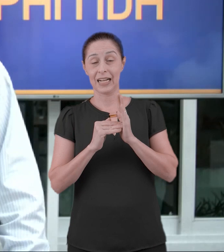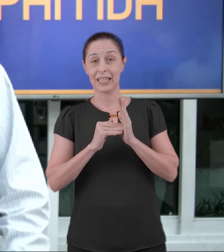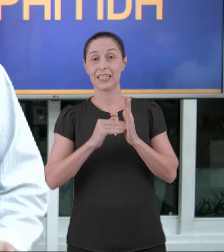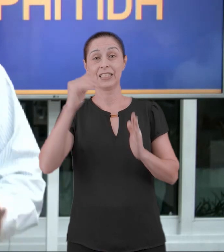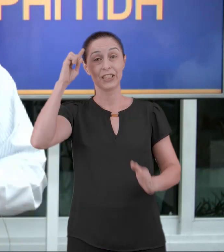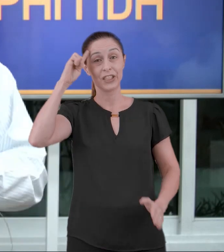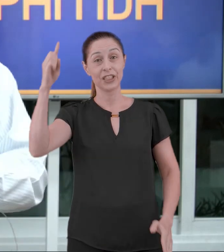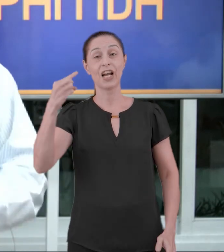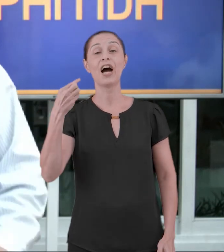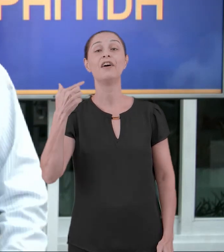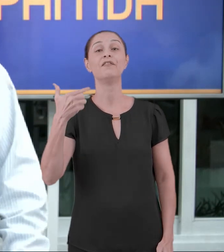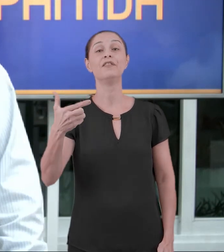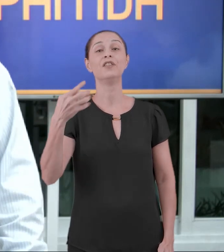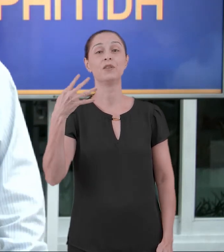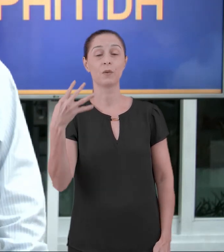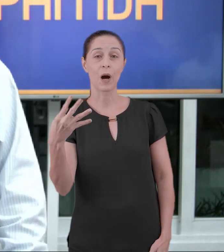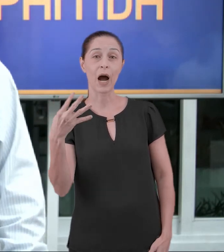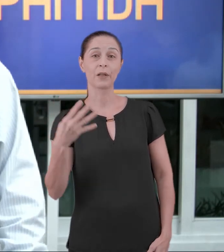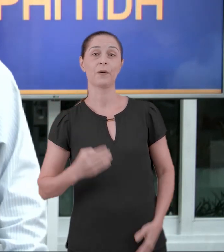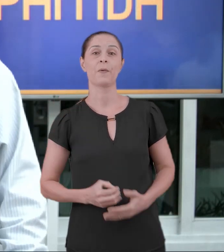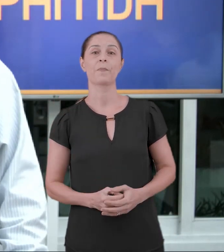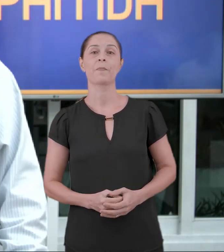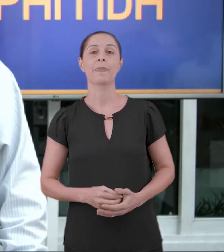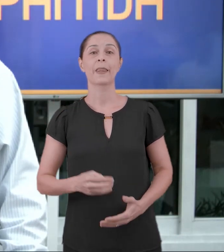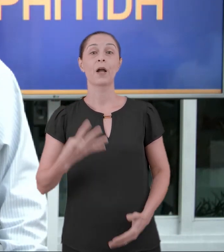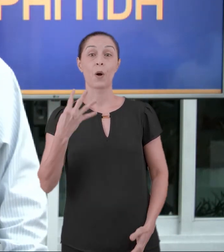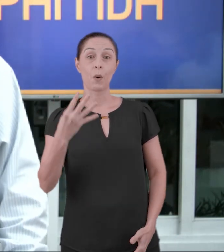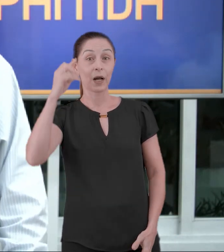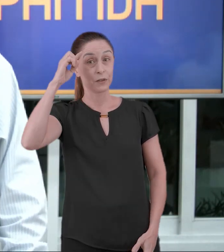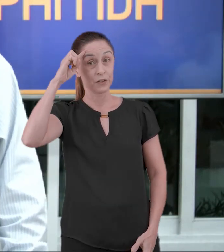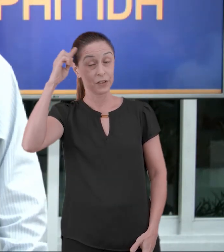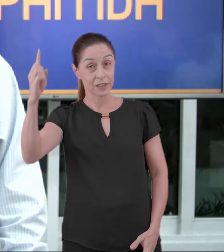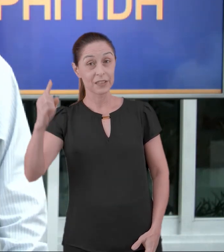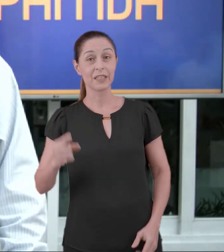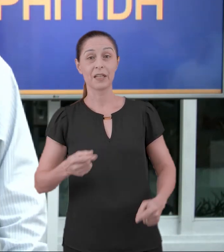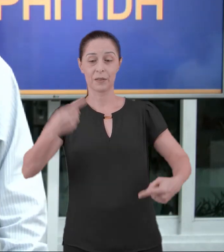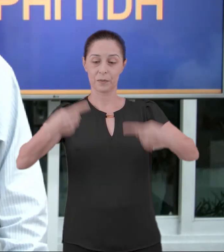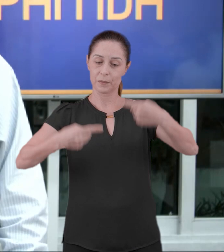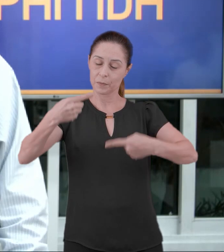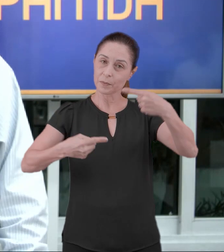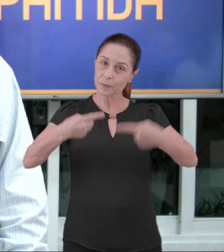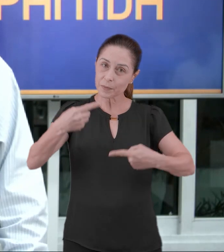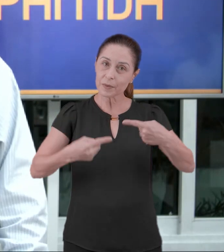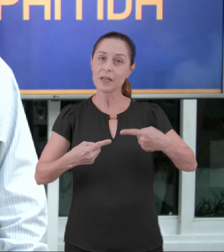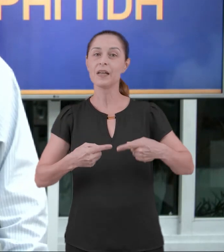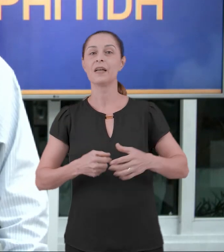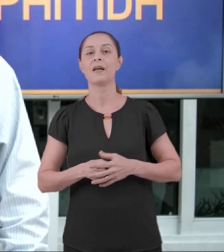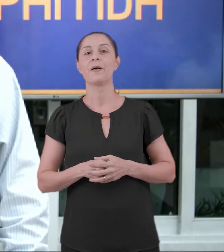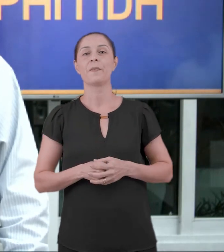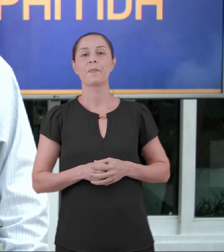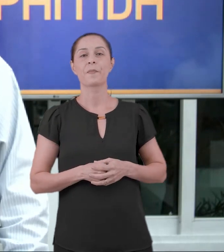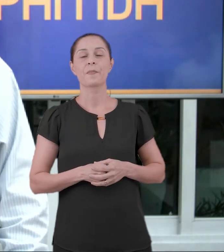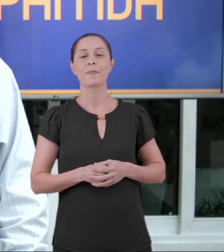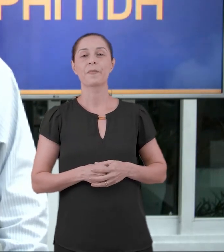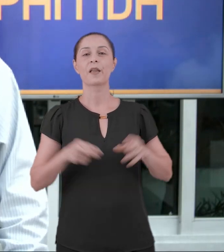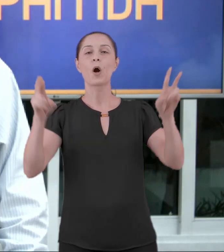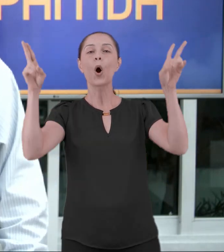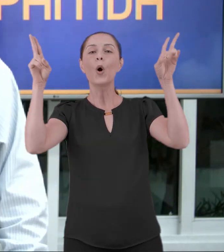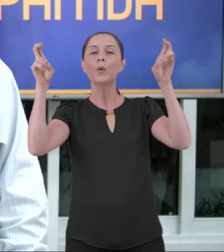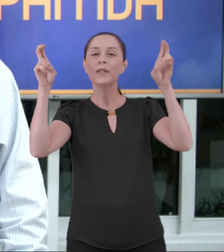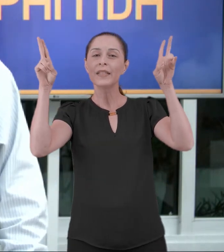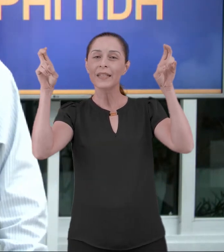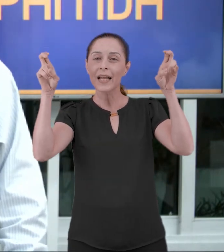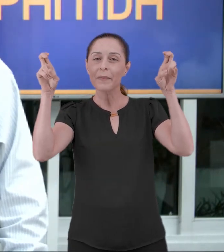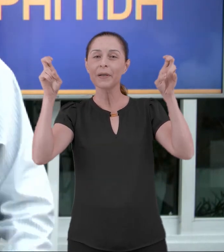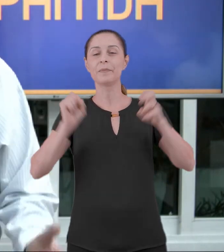aqui 4 encontros para debater esse assunto. E o tema dessa